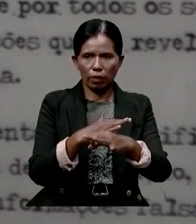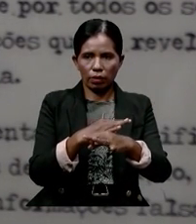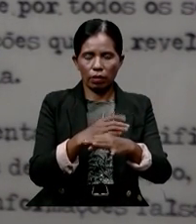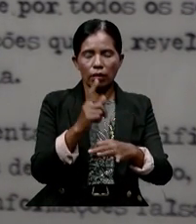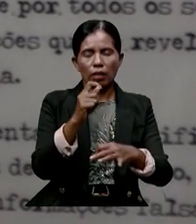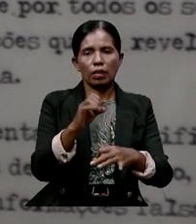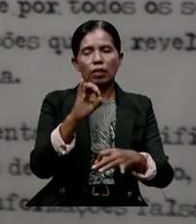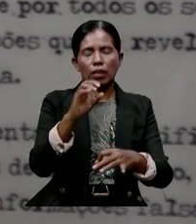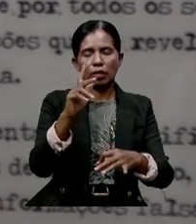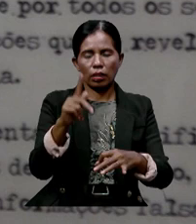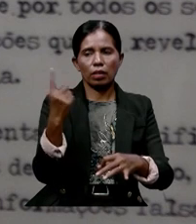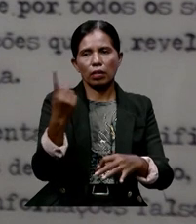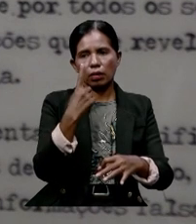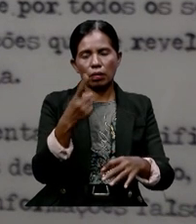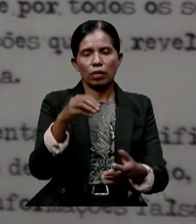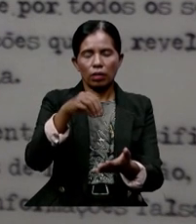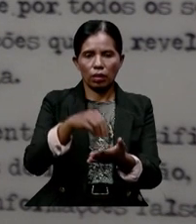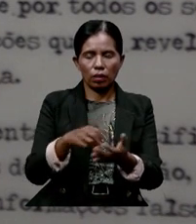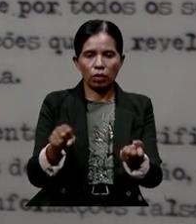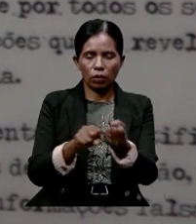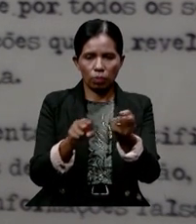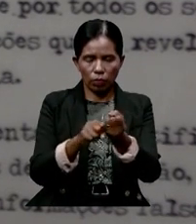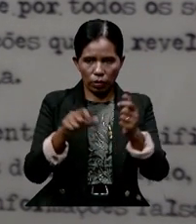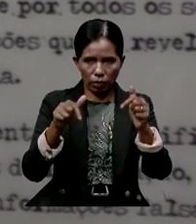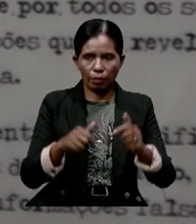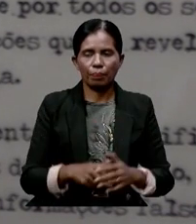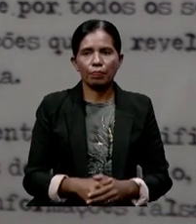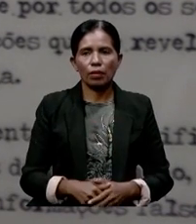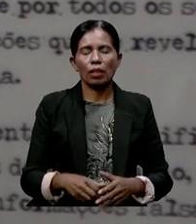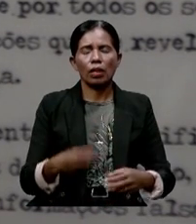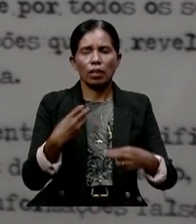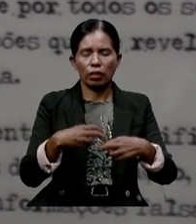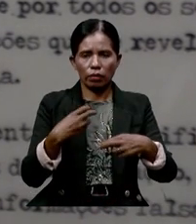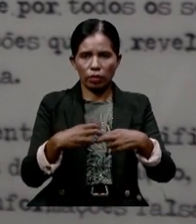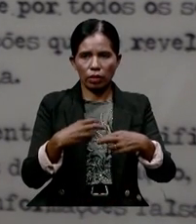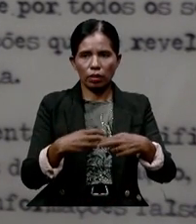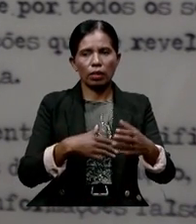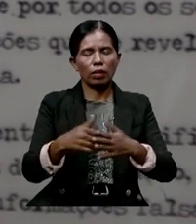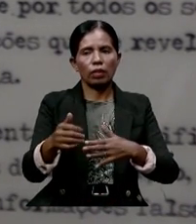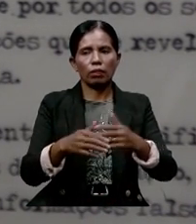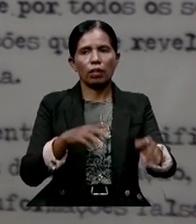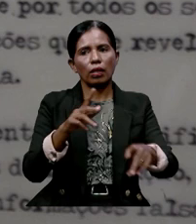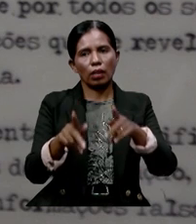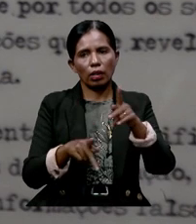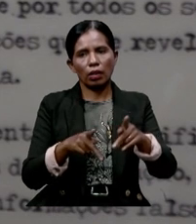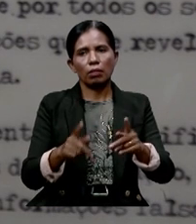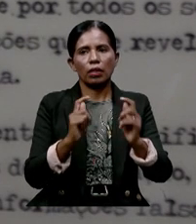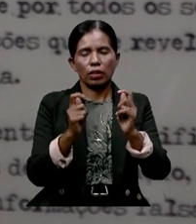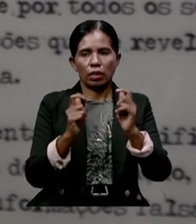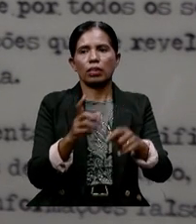na fatin, sem reserva tu suporta e dene. Dificuldade kerja dala ruma ema balu teste